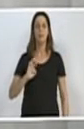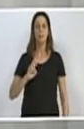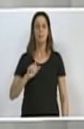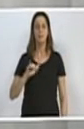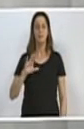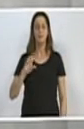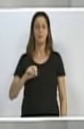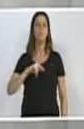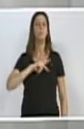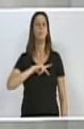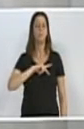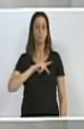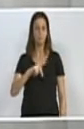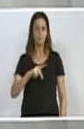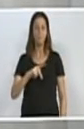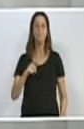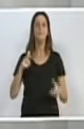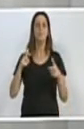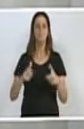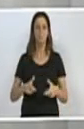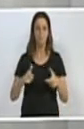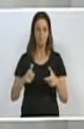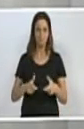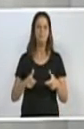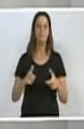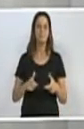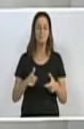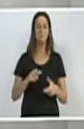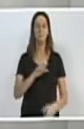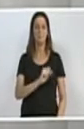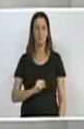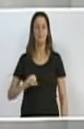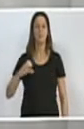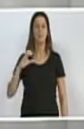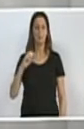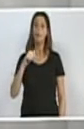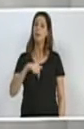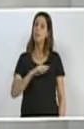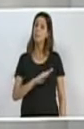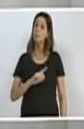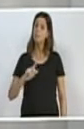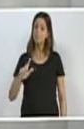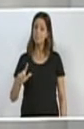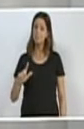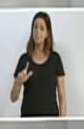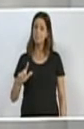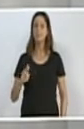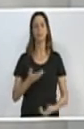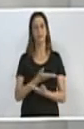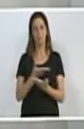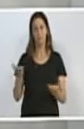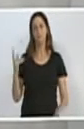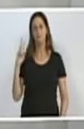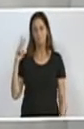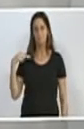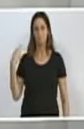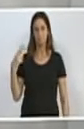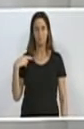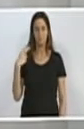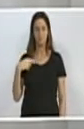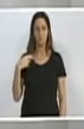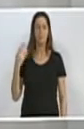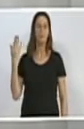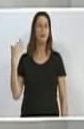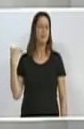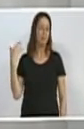então presidente da província de Santa Catarina. E aqui em Blumenau, senhores vereadores, desde